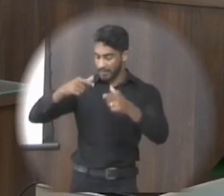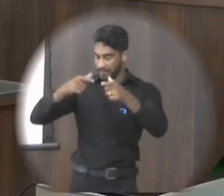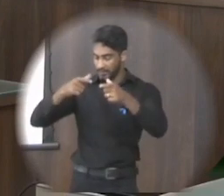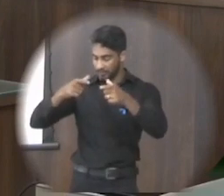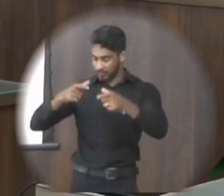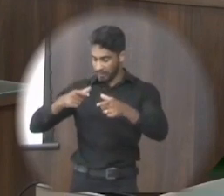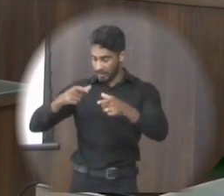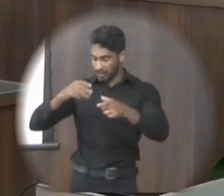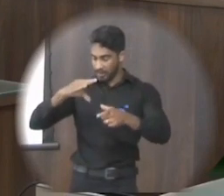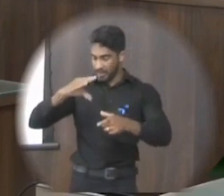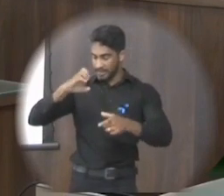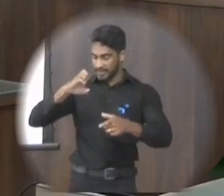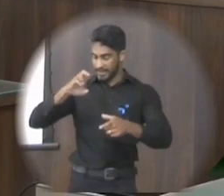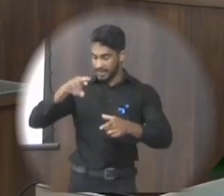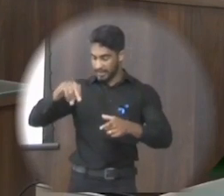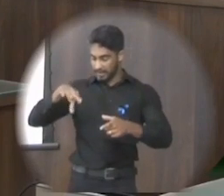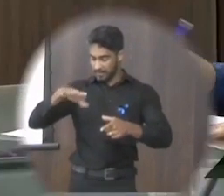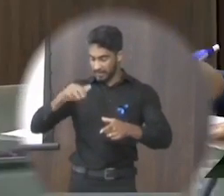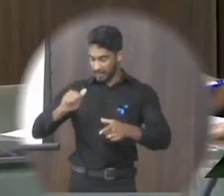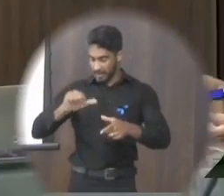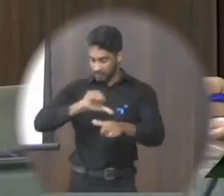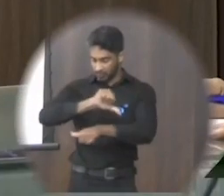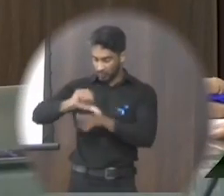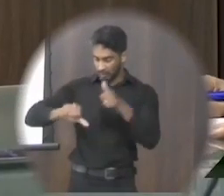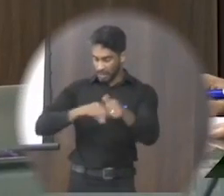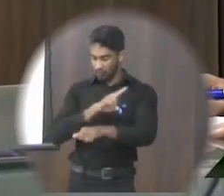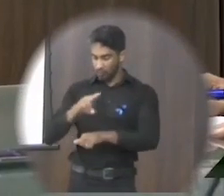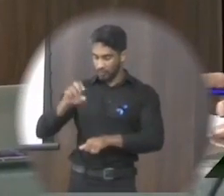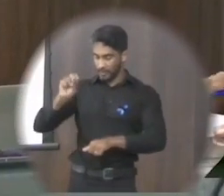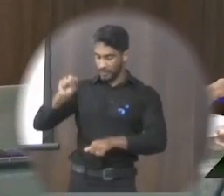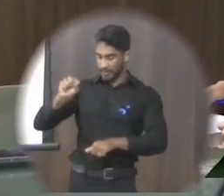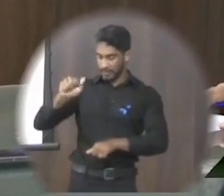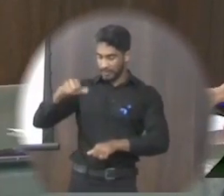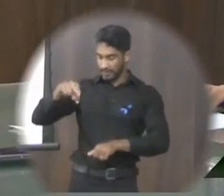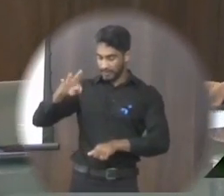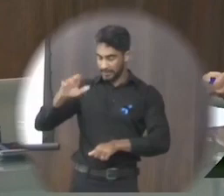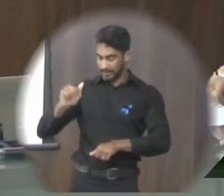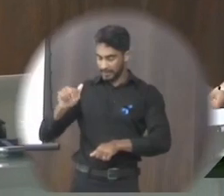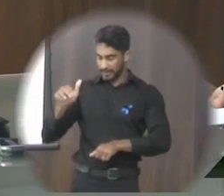no bairro Cerâmica, de Rua Santa Faustina.